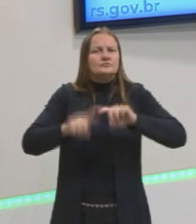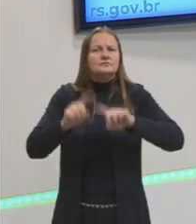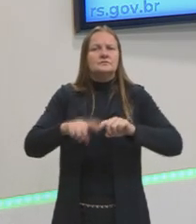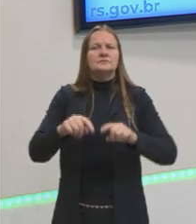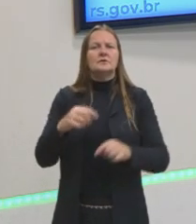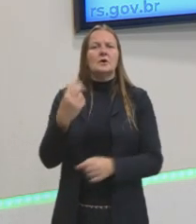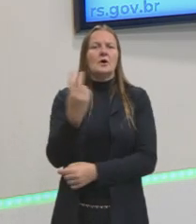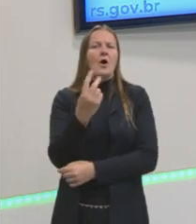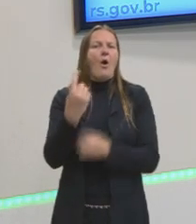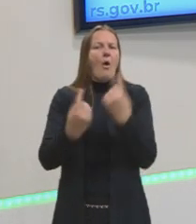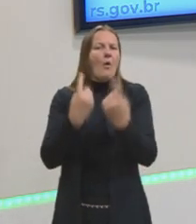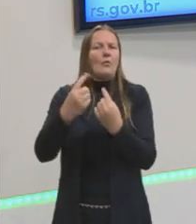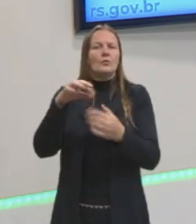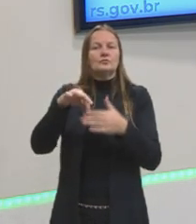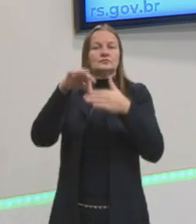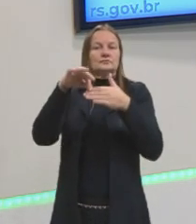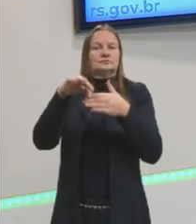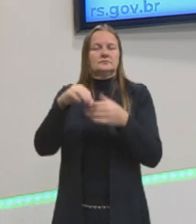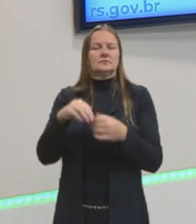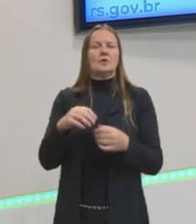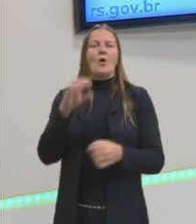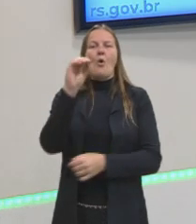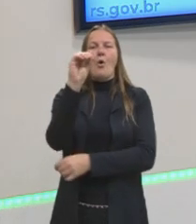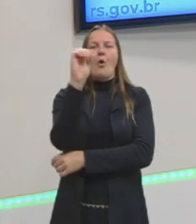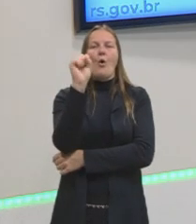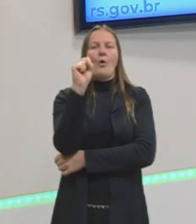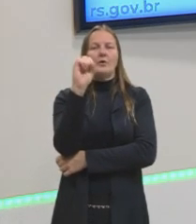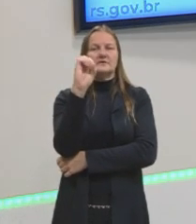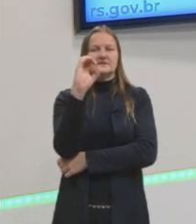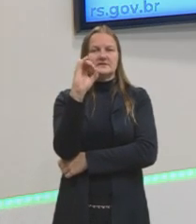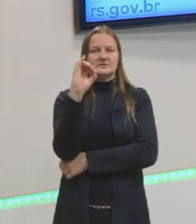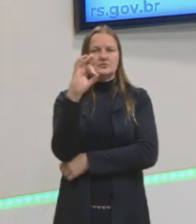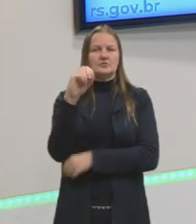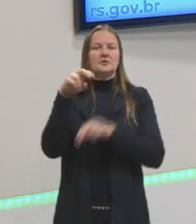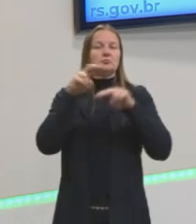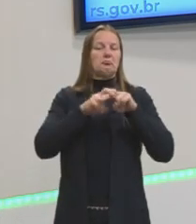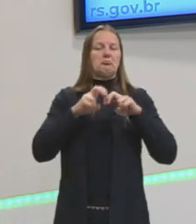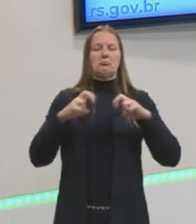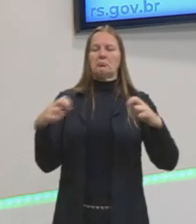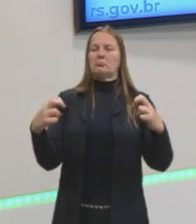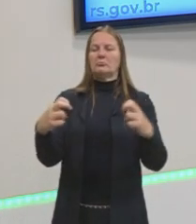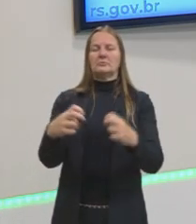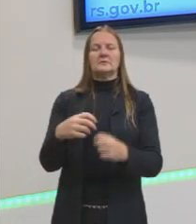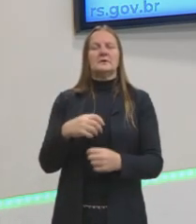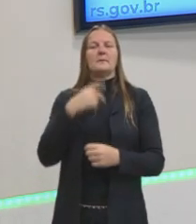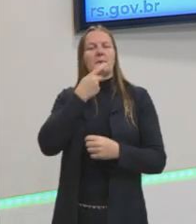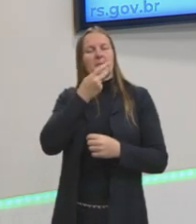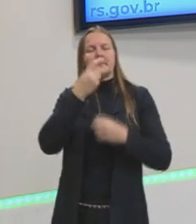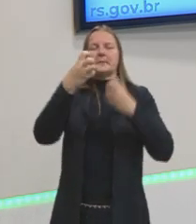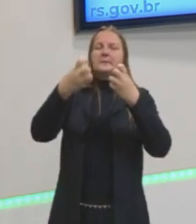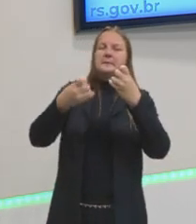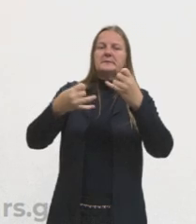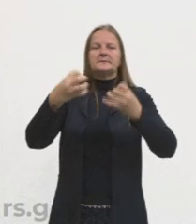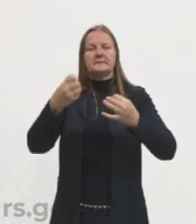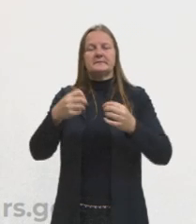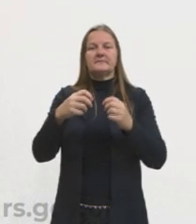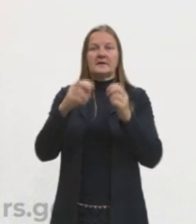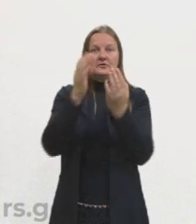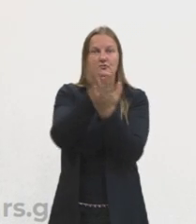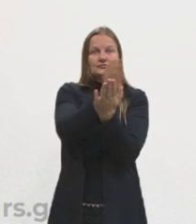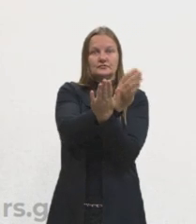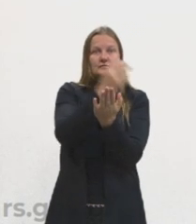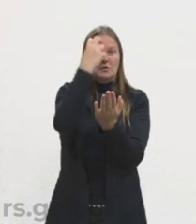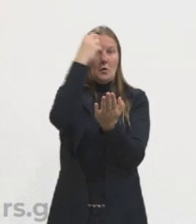e eles se dedicavam ao ócio tão no decorrer da história Acontece muito essa divisão entre trabalho intelectual e trabalho